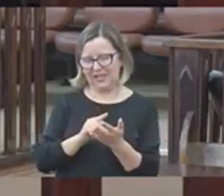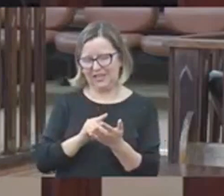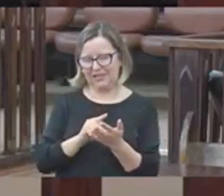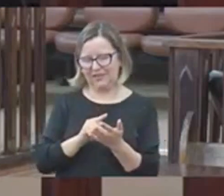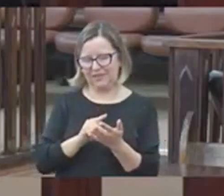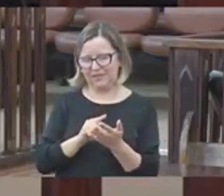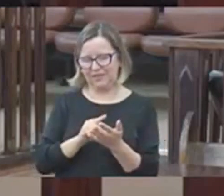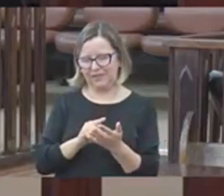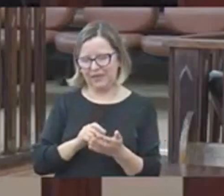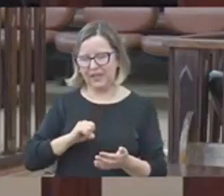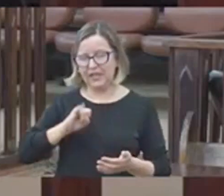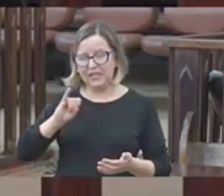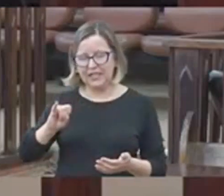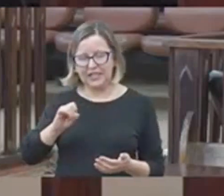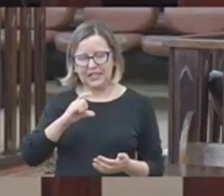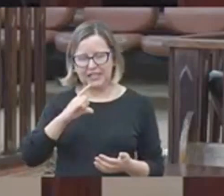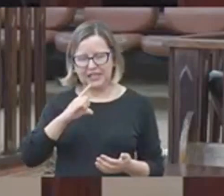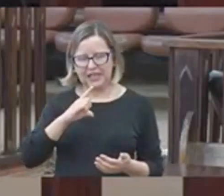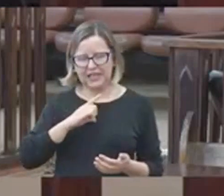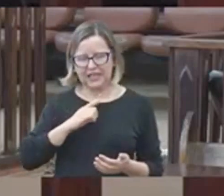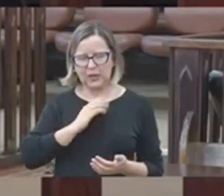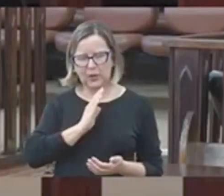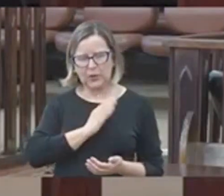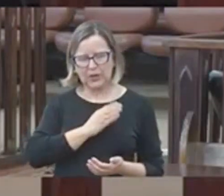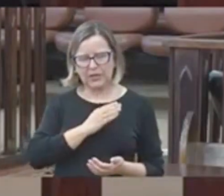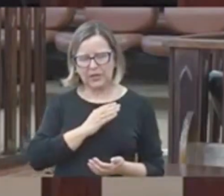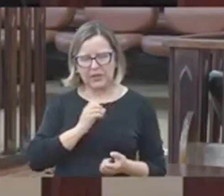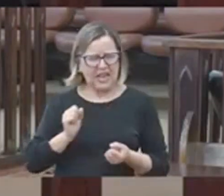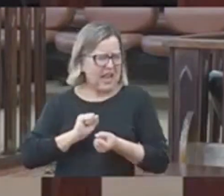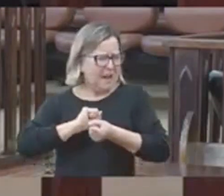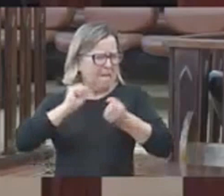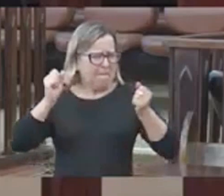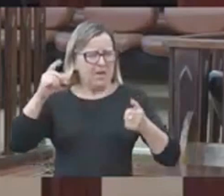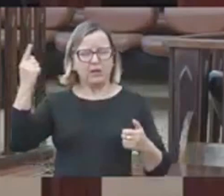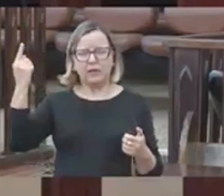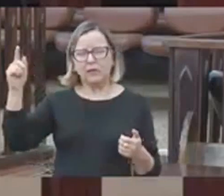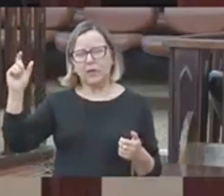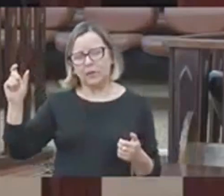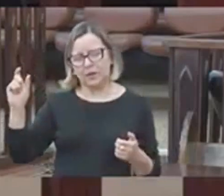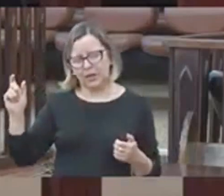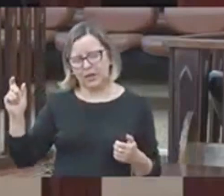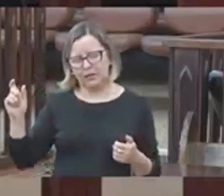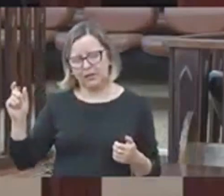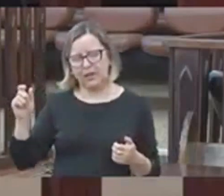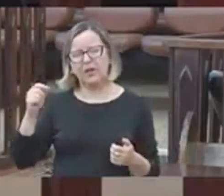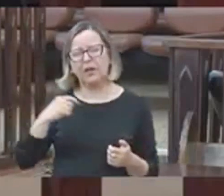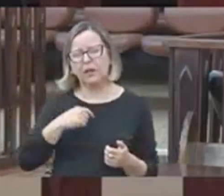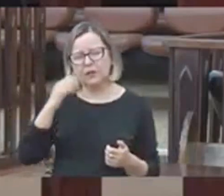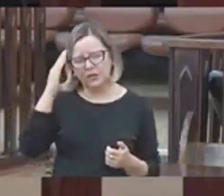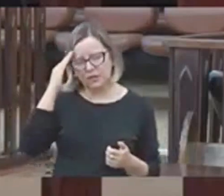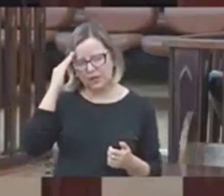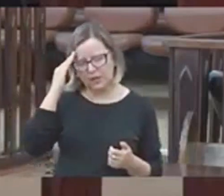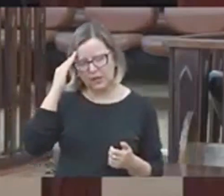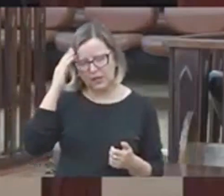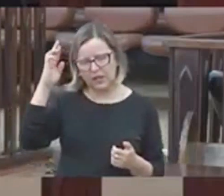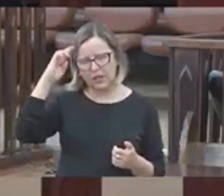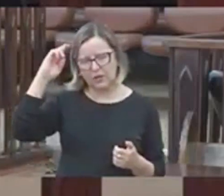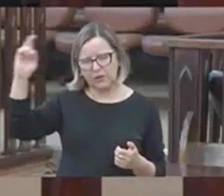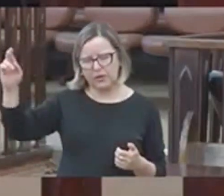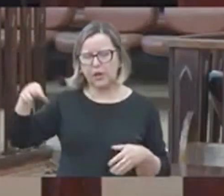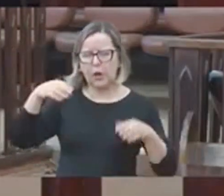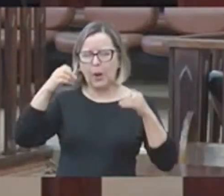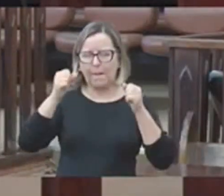Se há corações rebeldes agora, Senhor, à Tua Palavra, eu sei que o Senhor pode convencê-los da maneira que o Senhor sabe